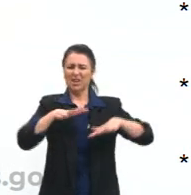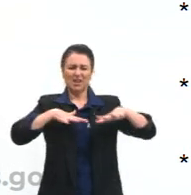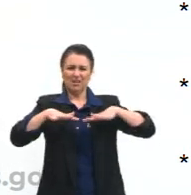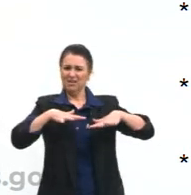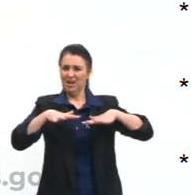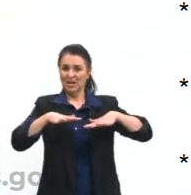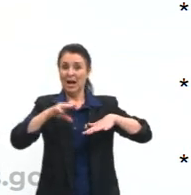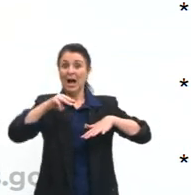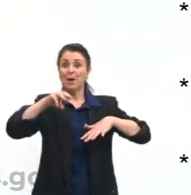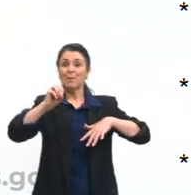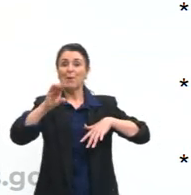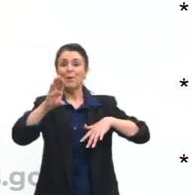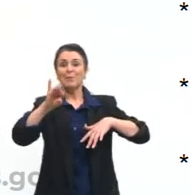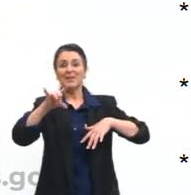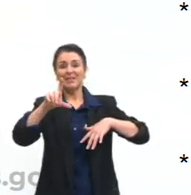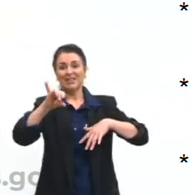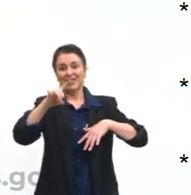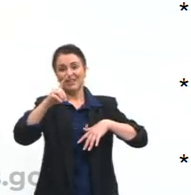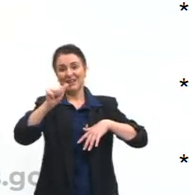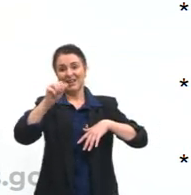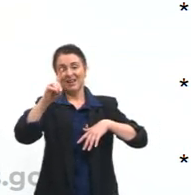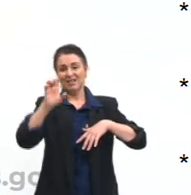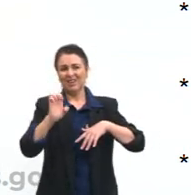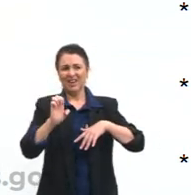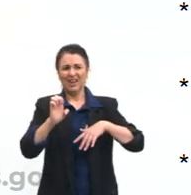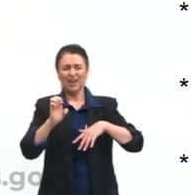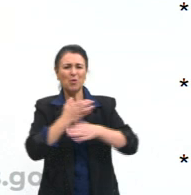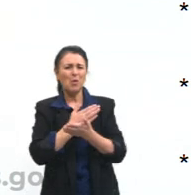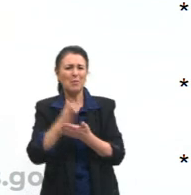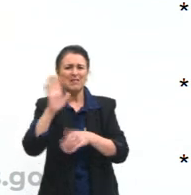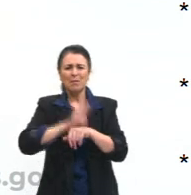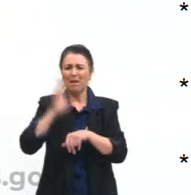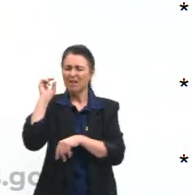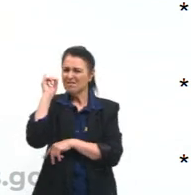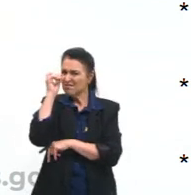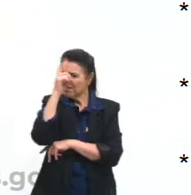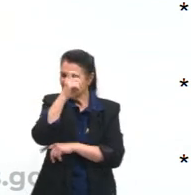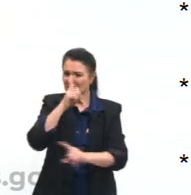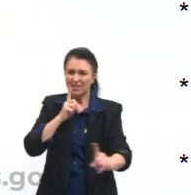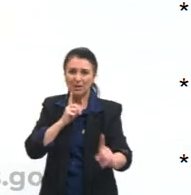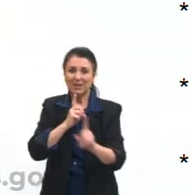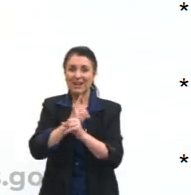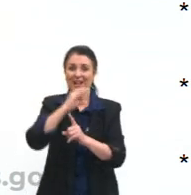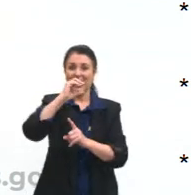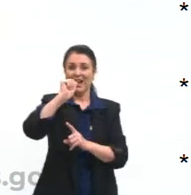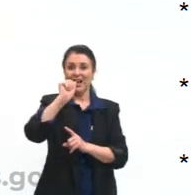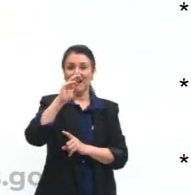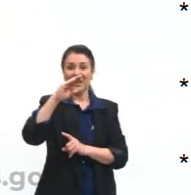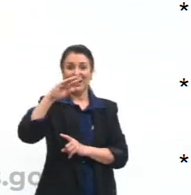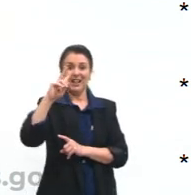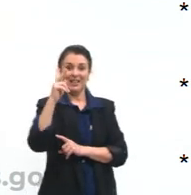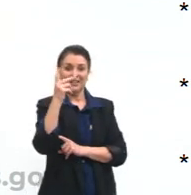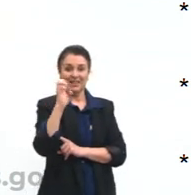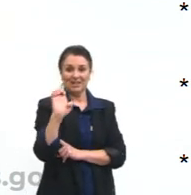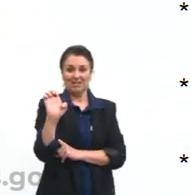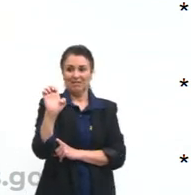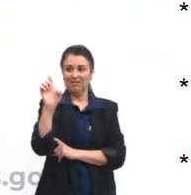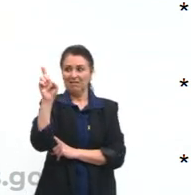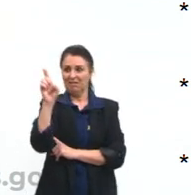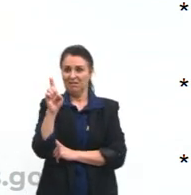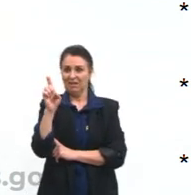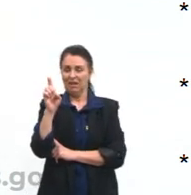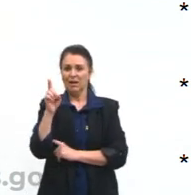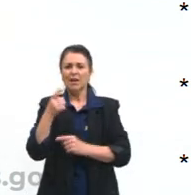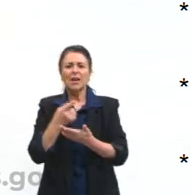mobilidade é com o que seria difícil achar encontrar essa aqui é certo eles buscavam